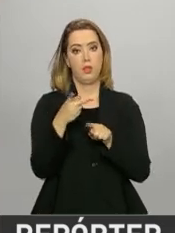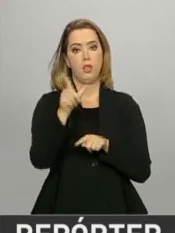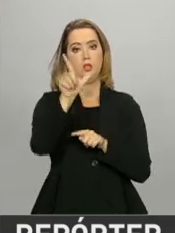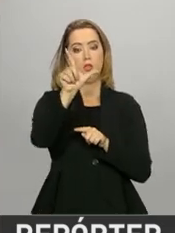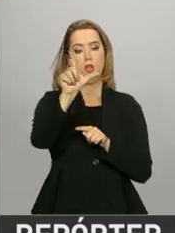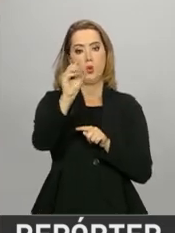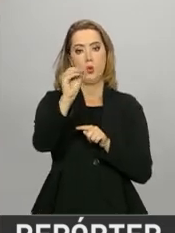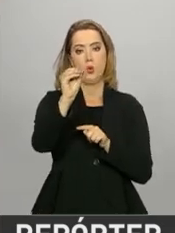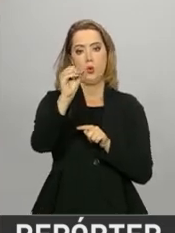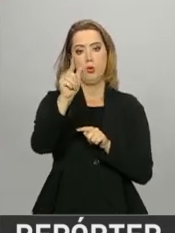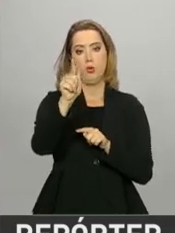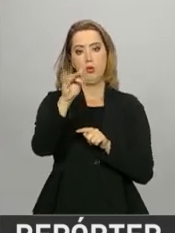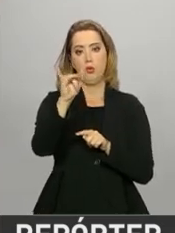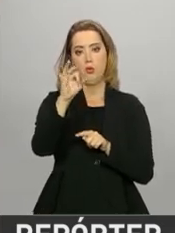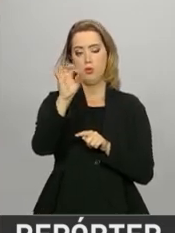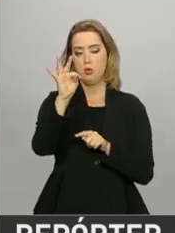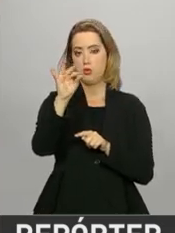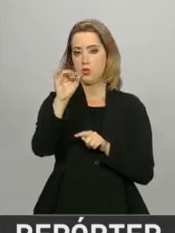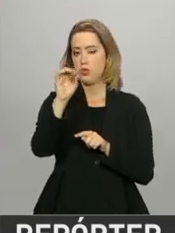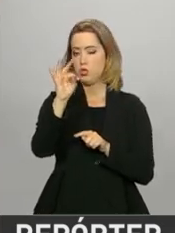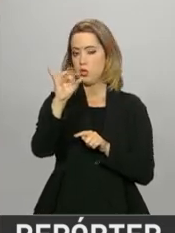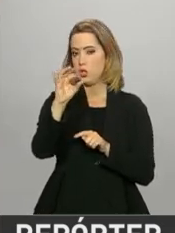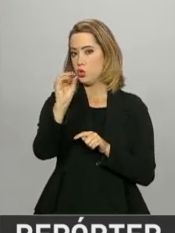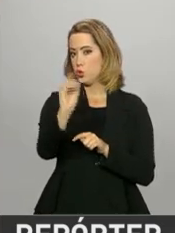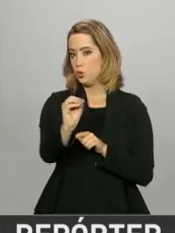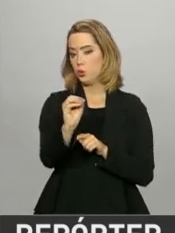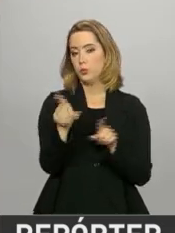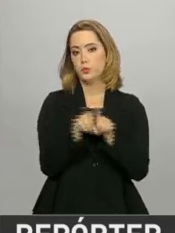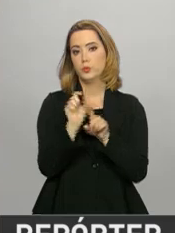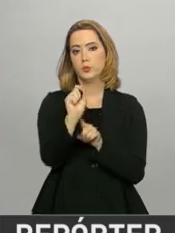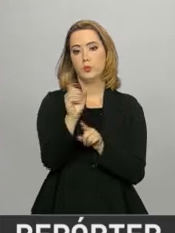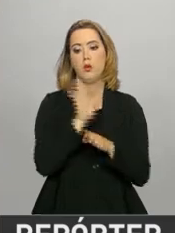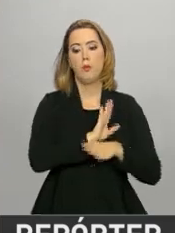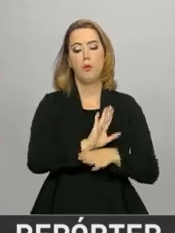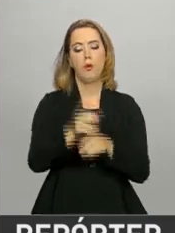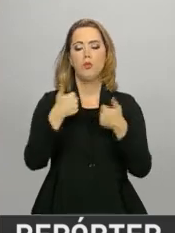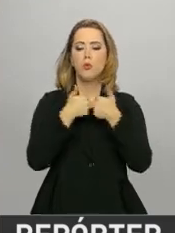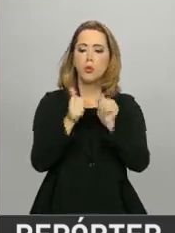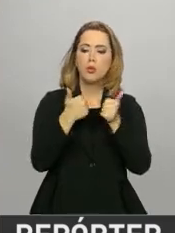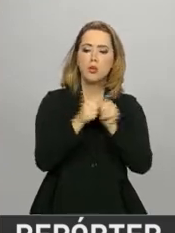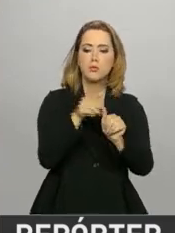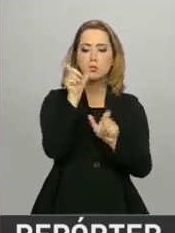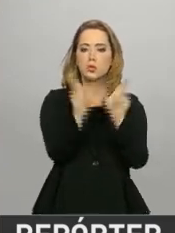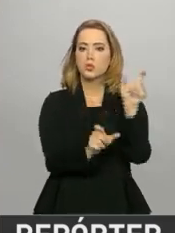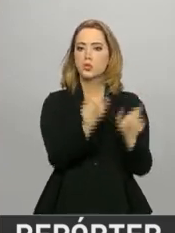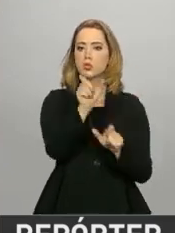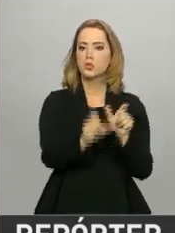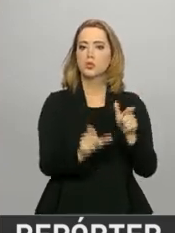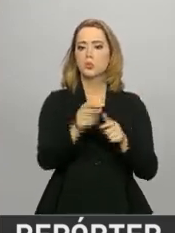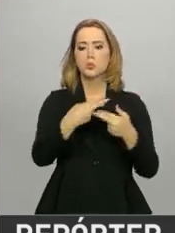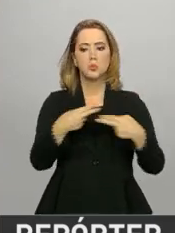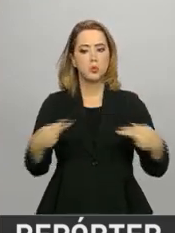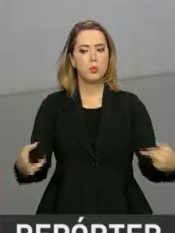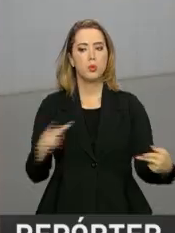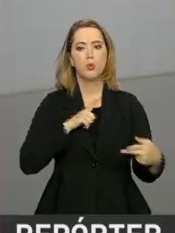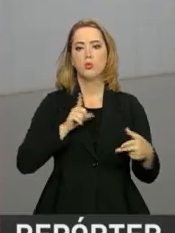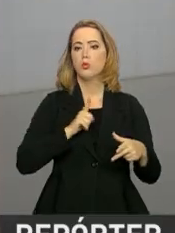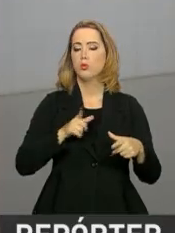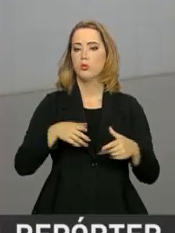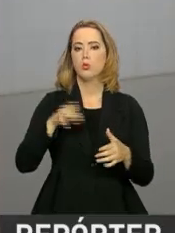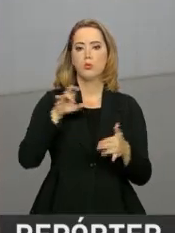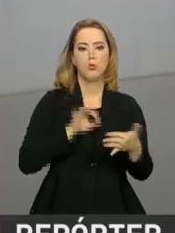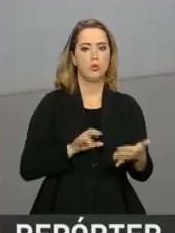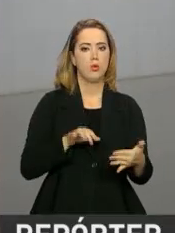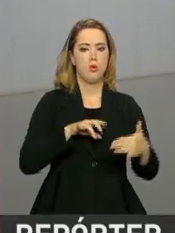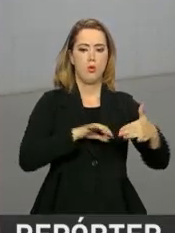já também me referi, que é exatamente apoiar no transporte de pessoas, de material, de recursos, de urnas. O número